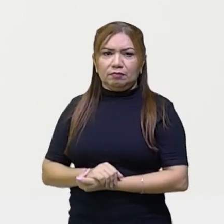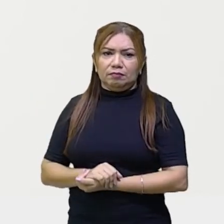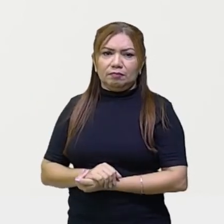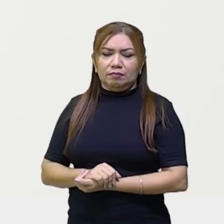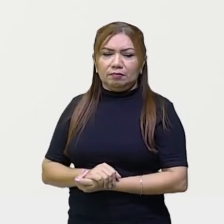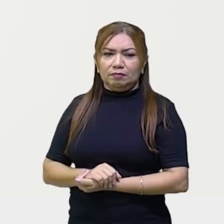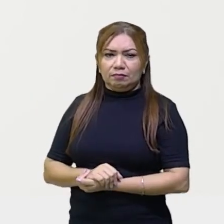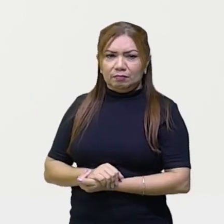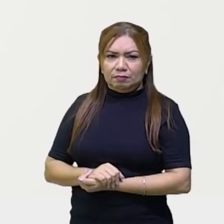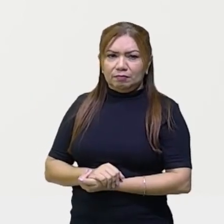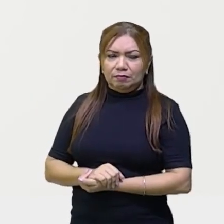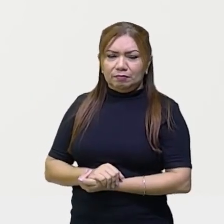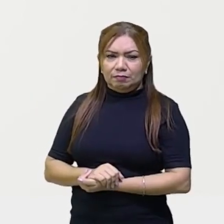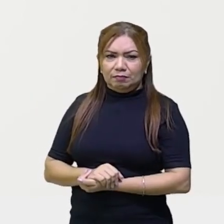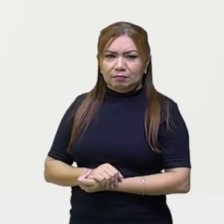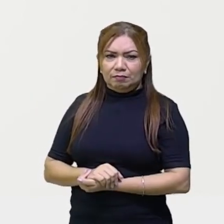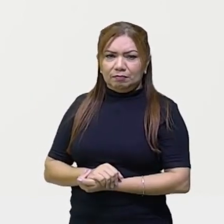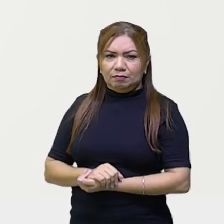Oi beleza